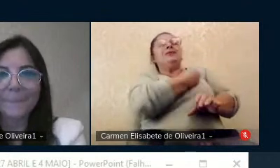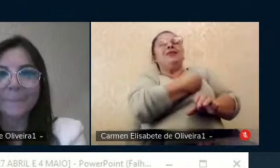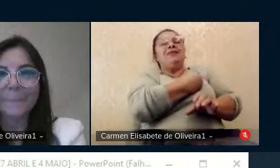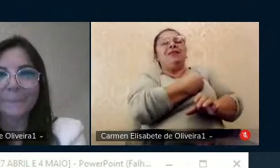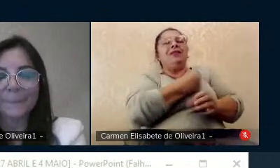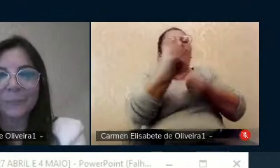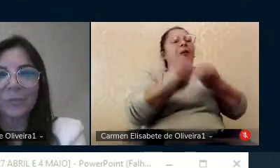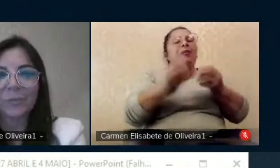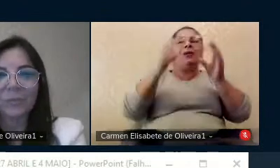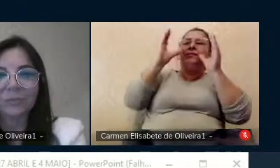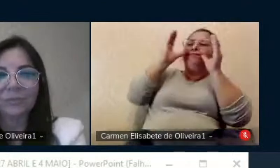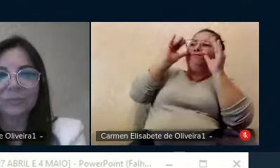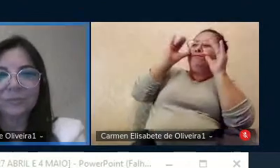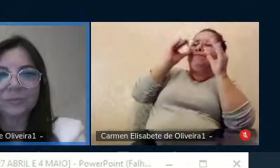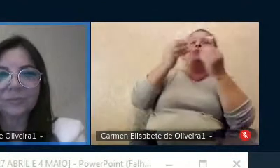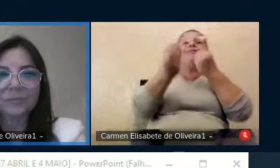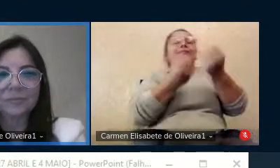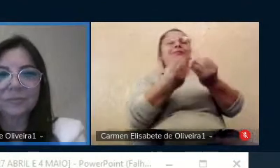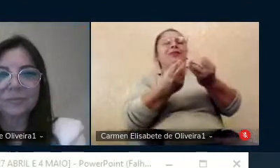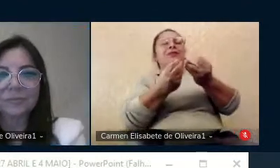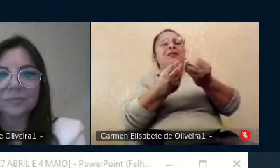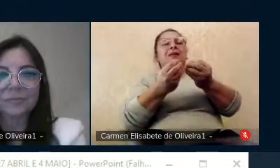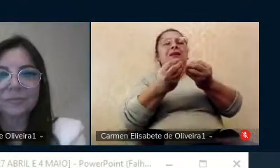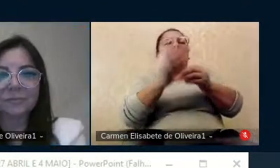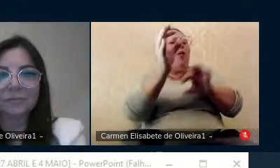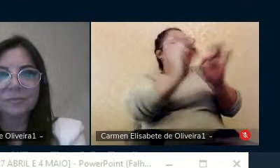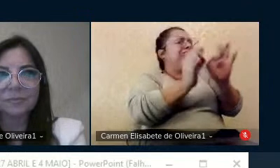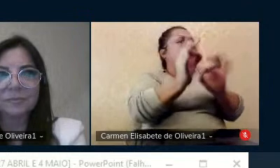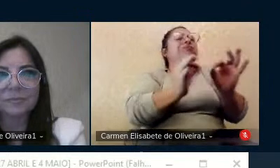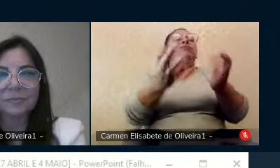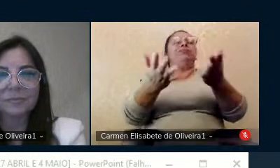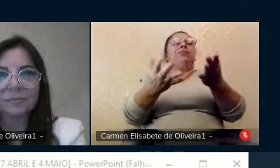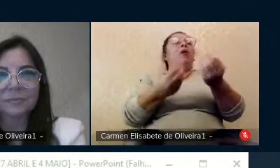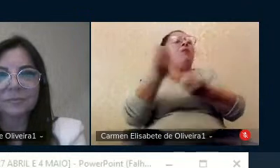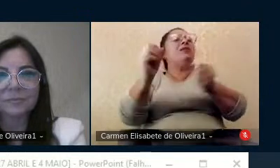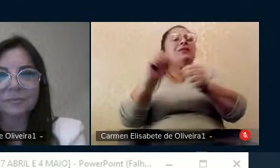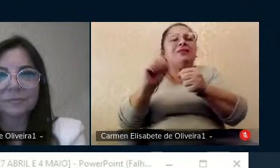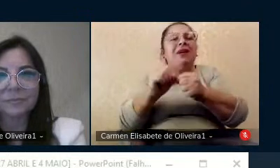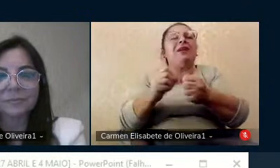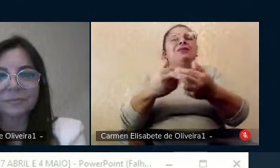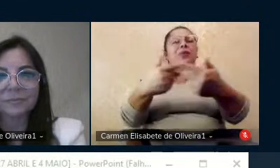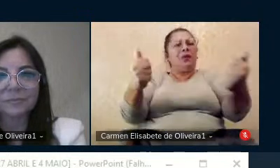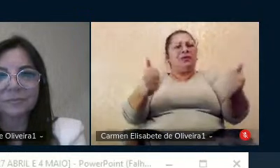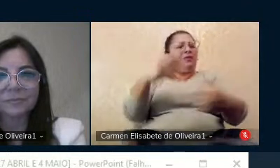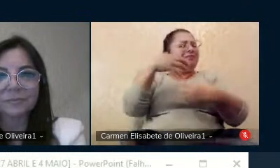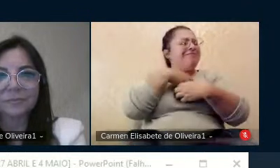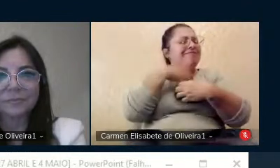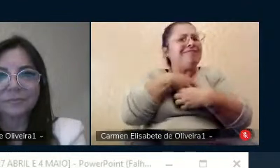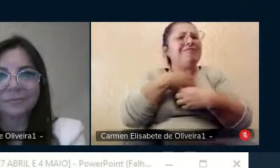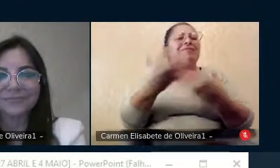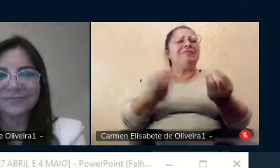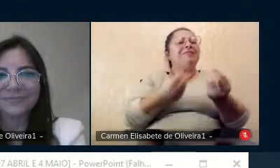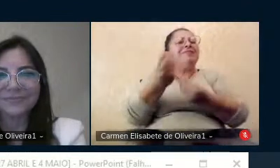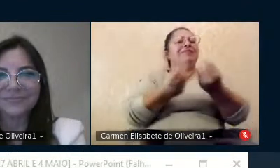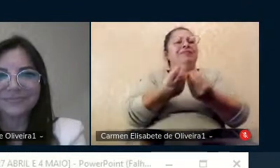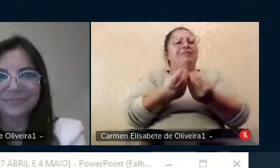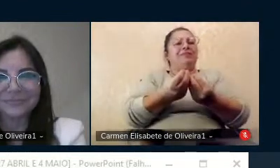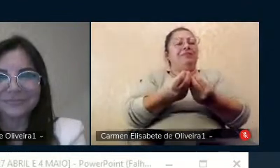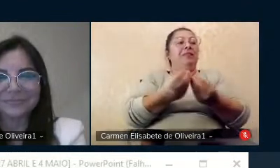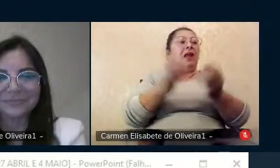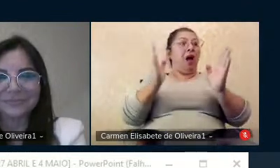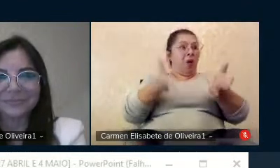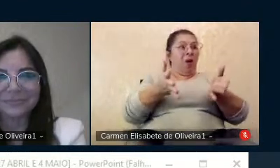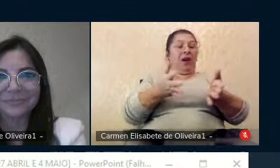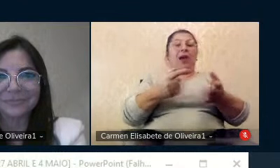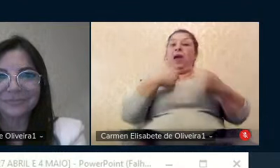a vida, de como é que nós lidamos com as coisas que nos acontecem. Mas eu não quero me delongar, porque eu sei que a